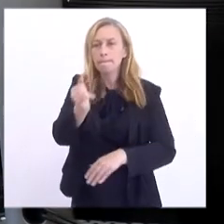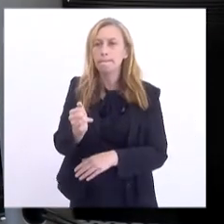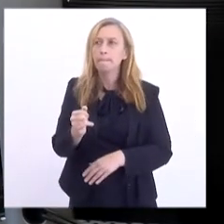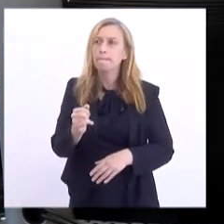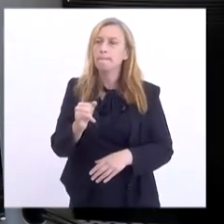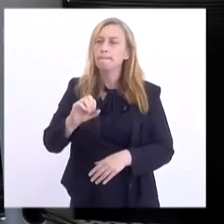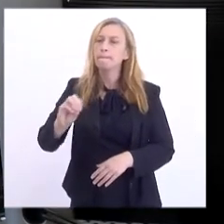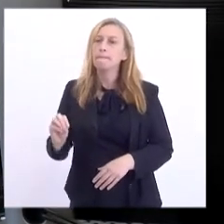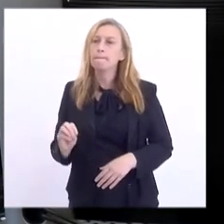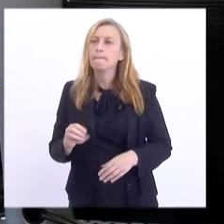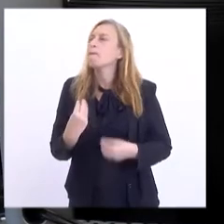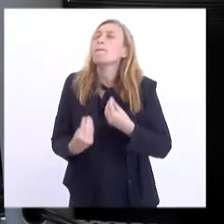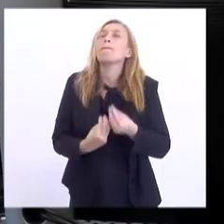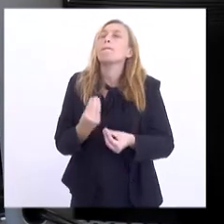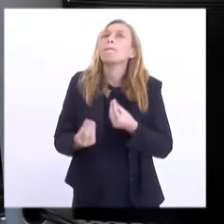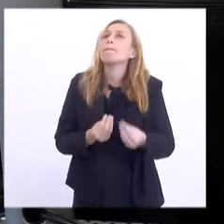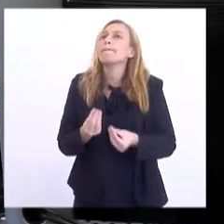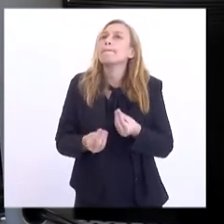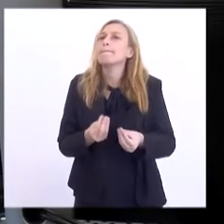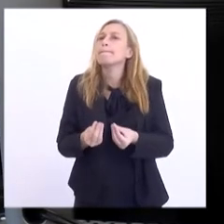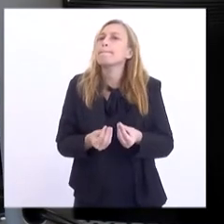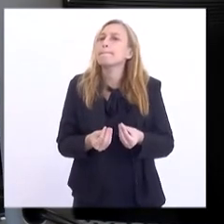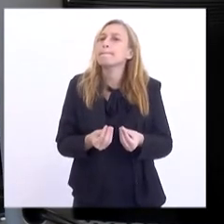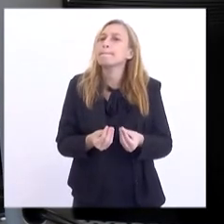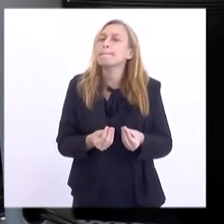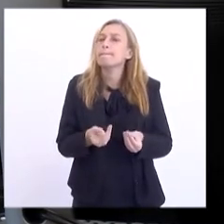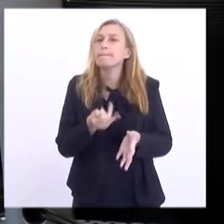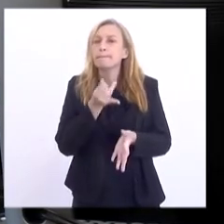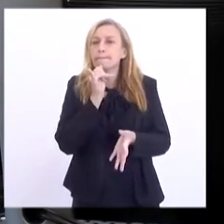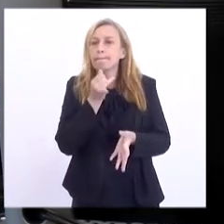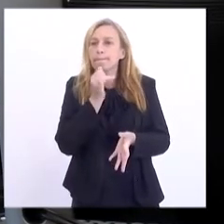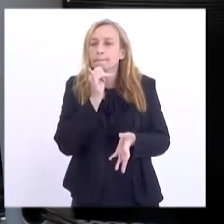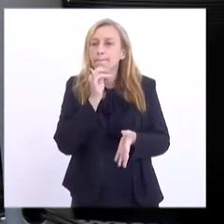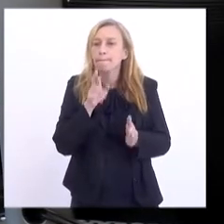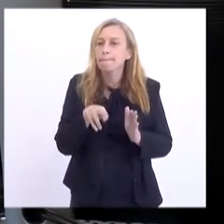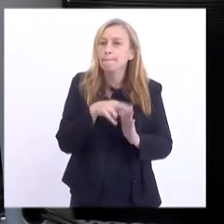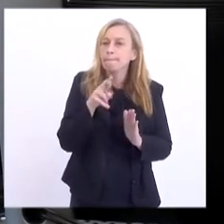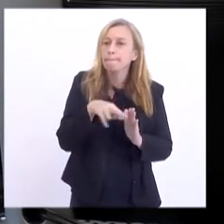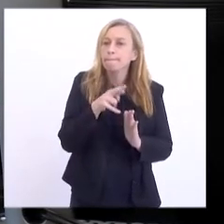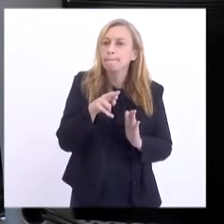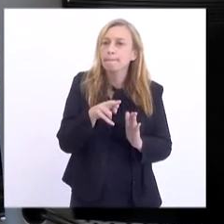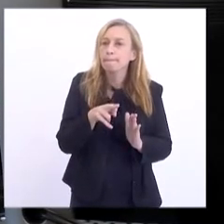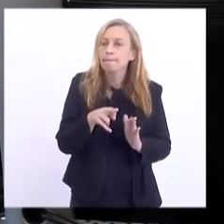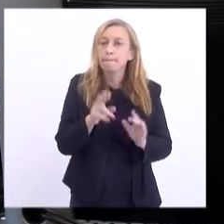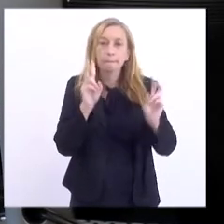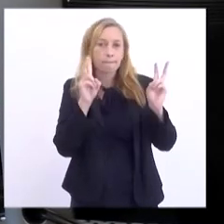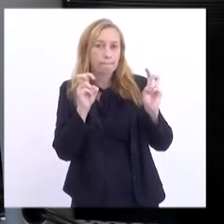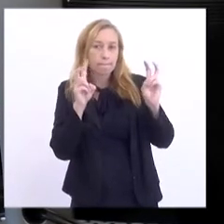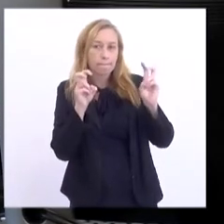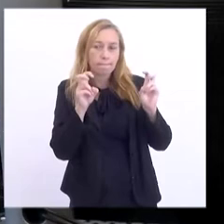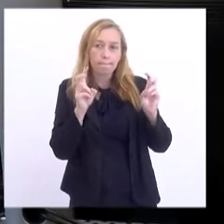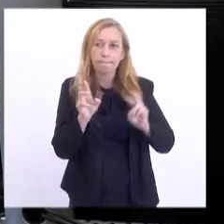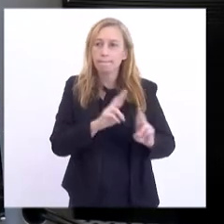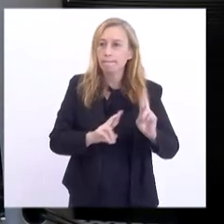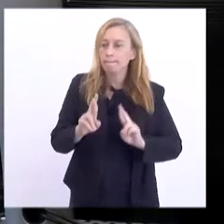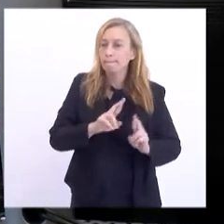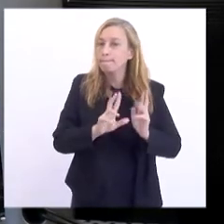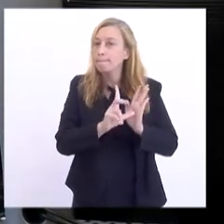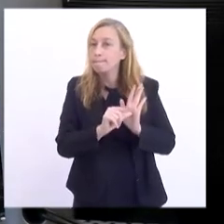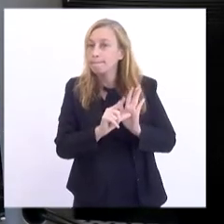nesse sentido como tá sendo por exemplo a resolução Nas questões relativas